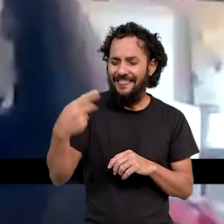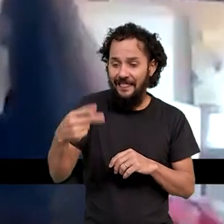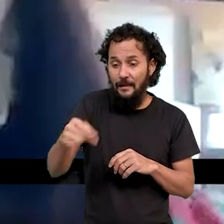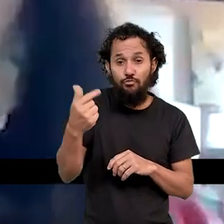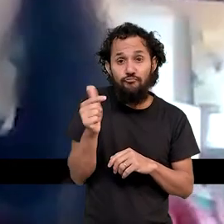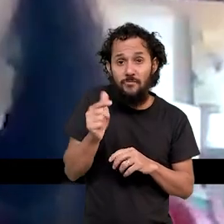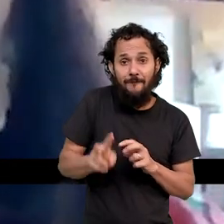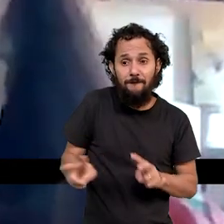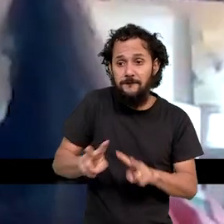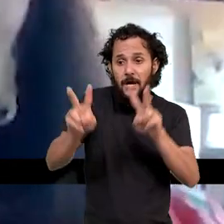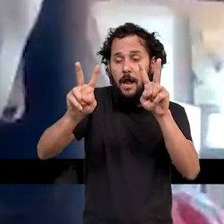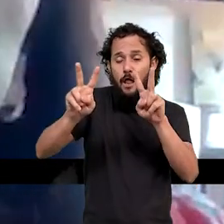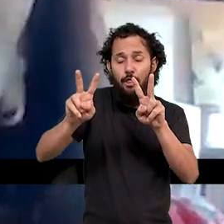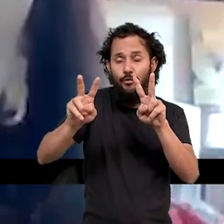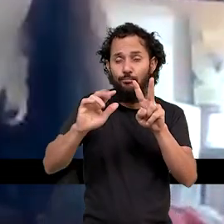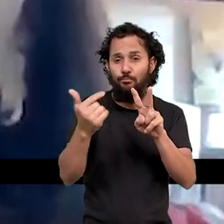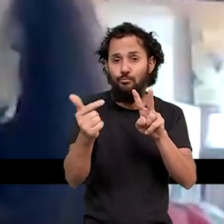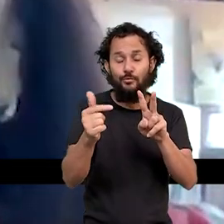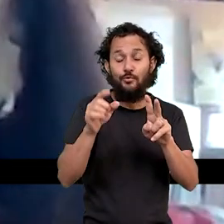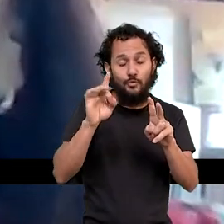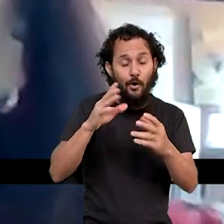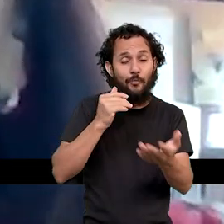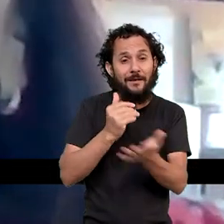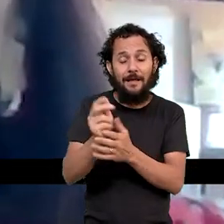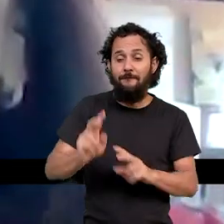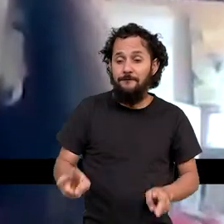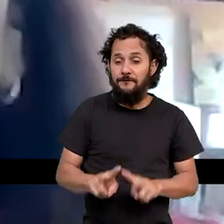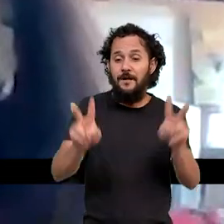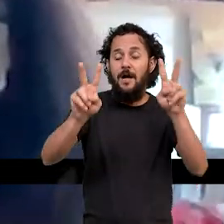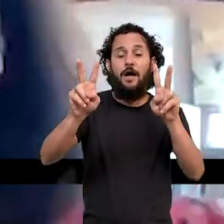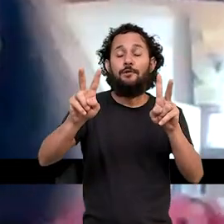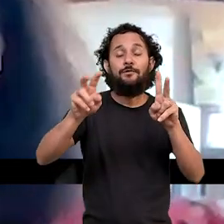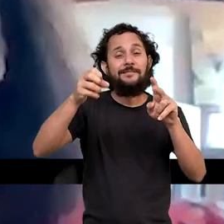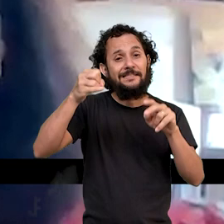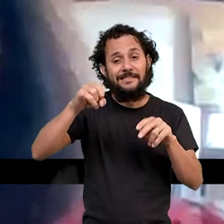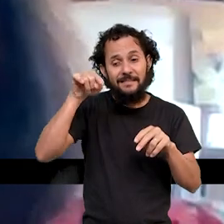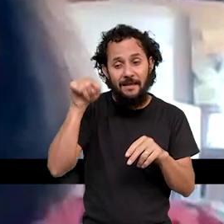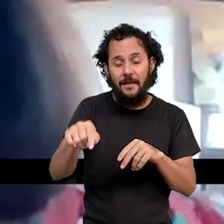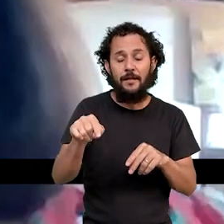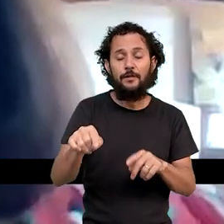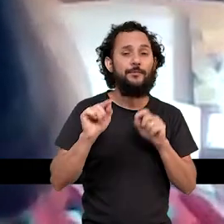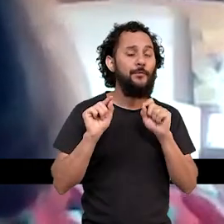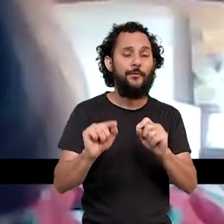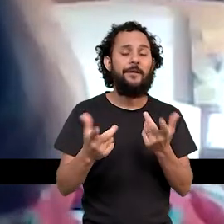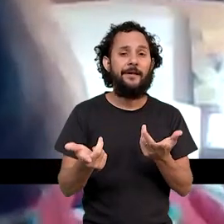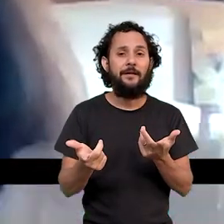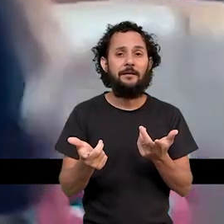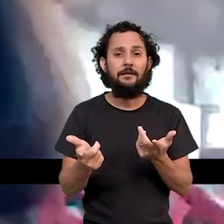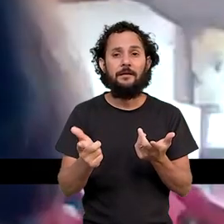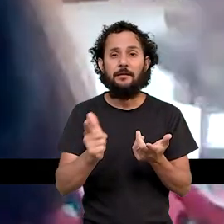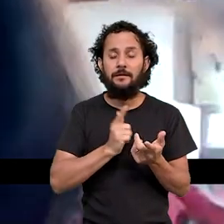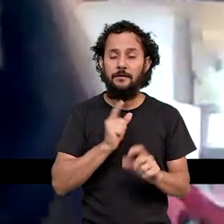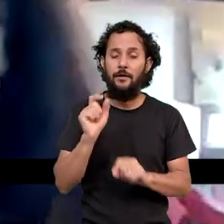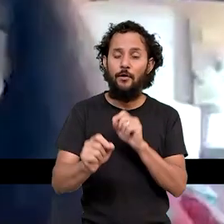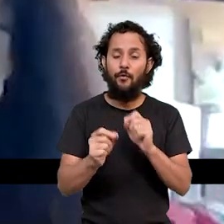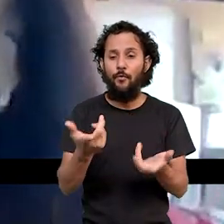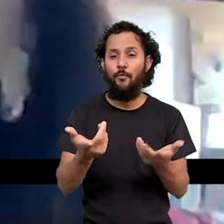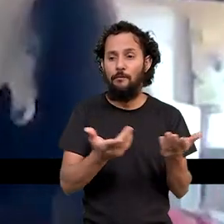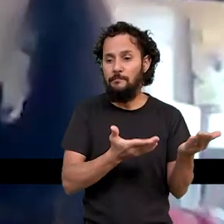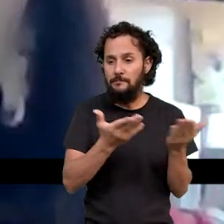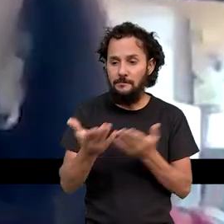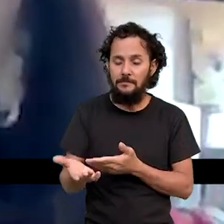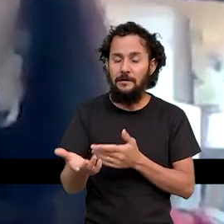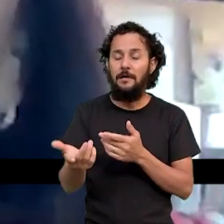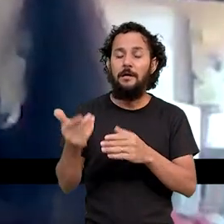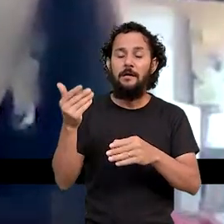si. Elas passavam a ter esse valor a partir do momento em que elas podiam ser inseridas no